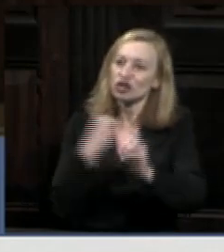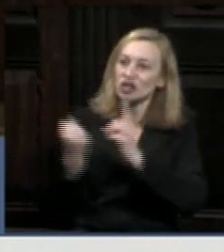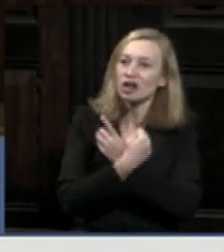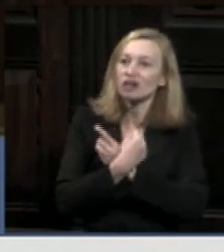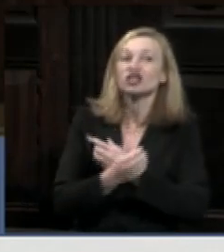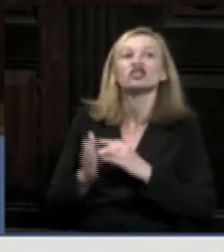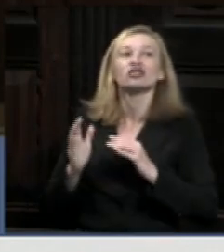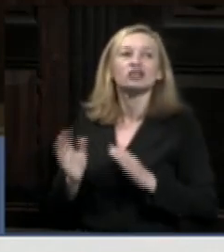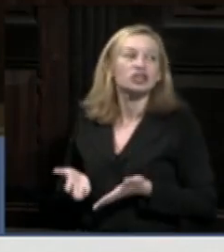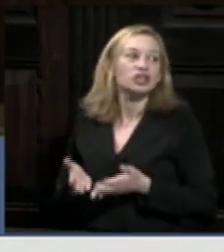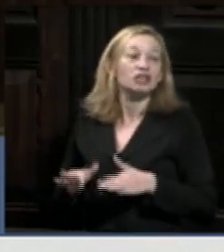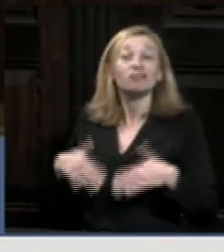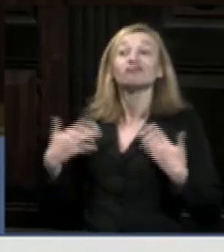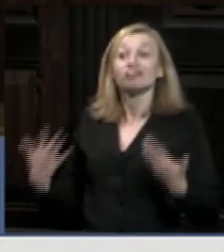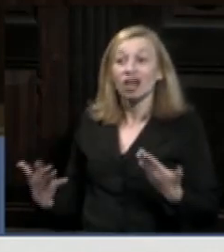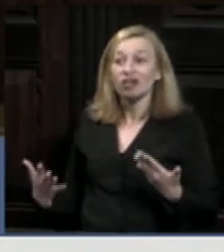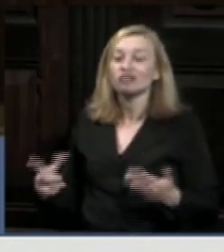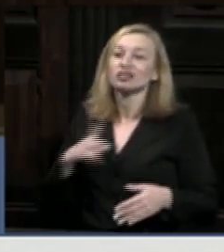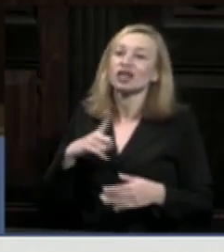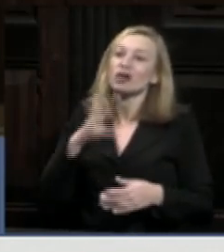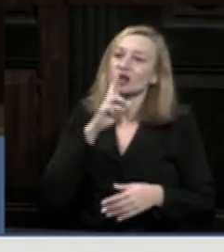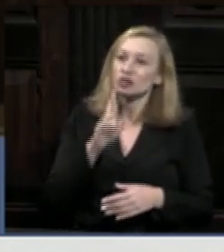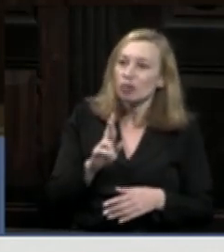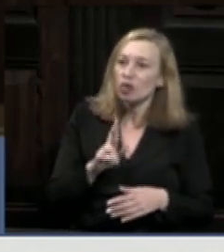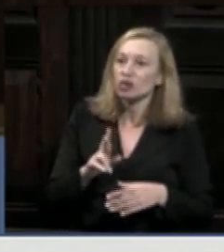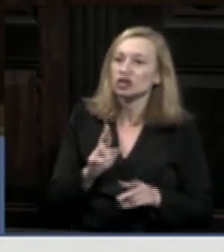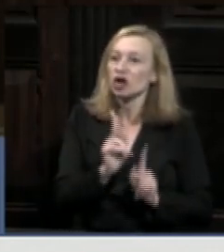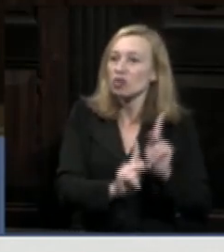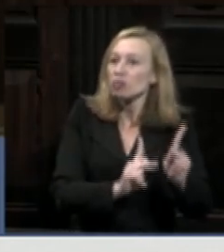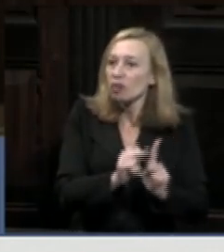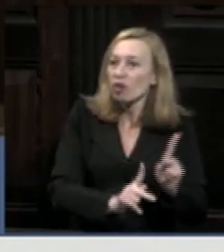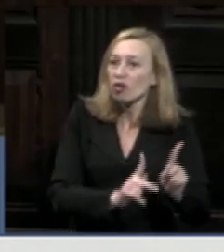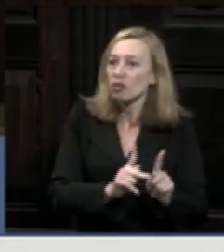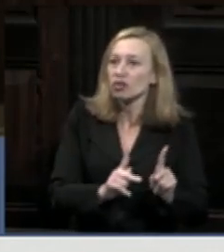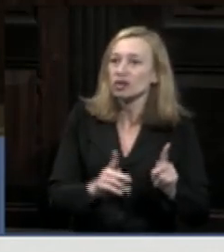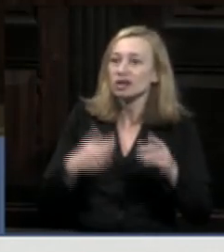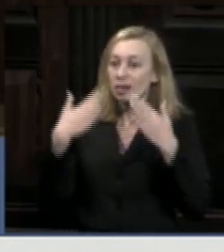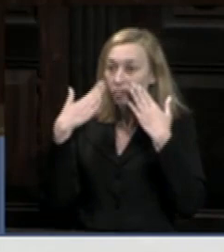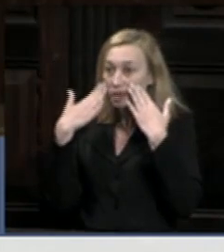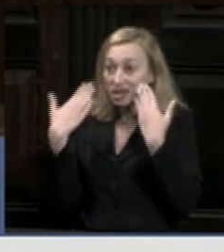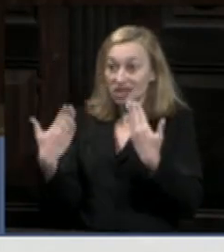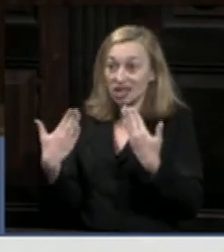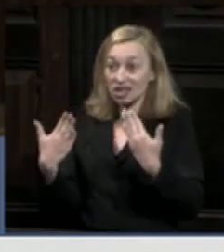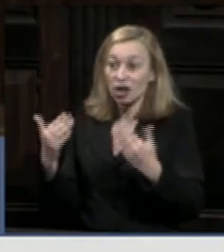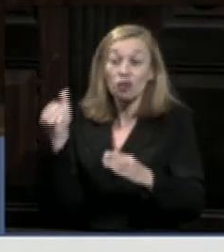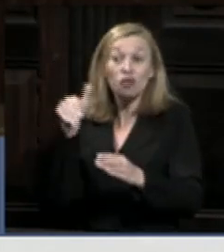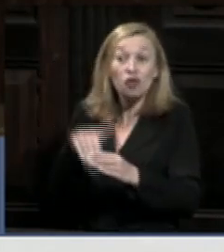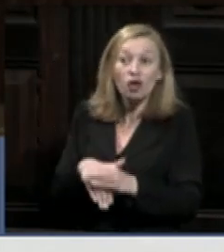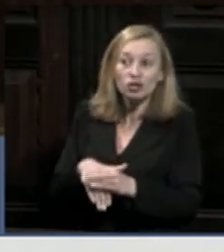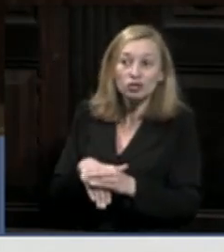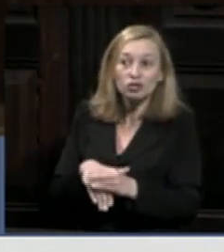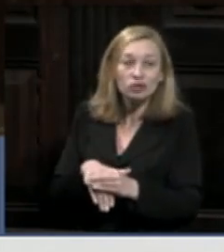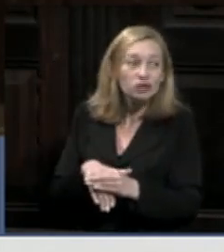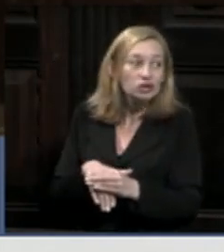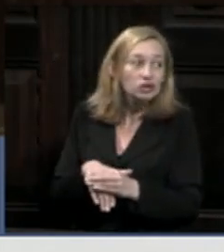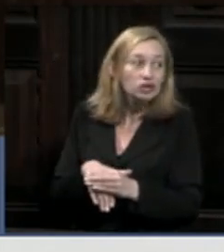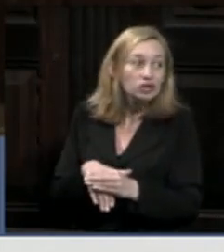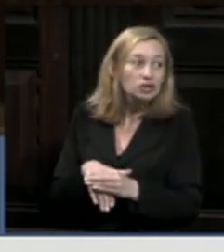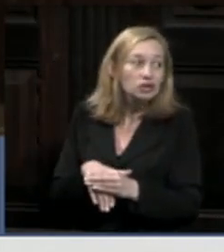desde então nenhuma resposta daquele cidadão que apresenta no voto é